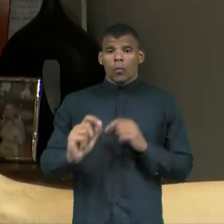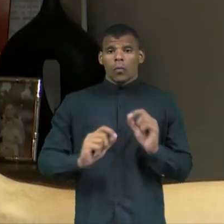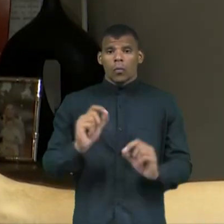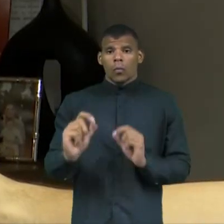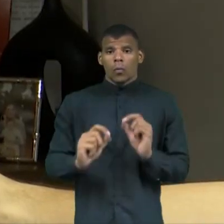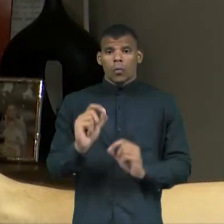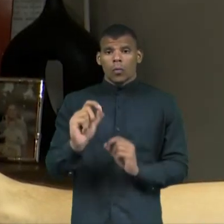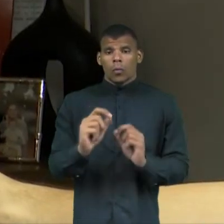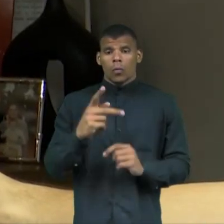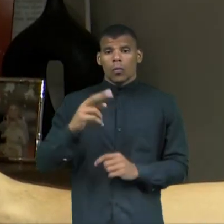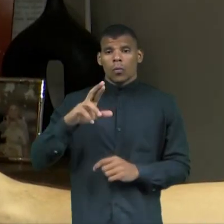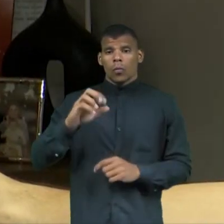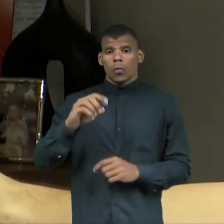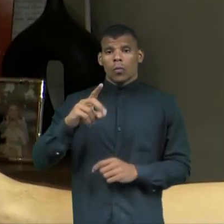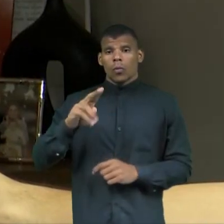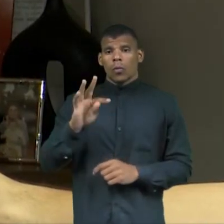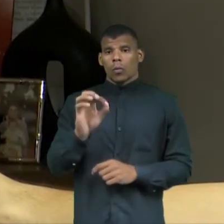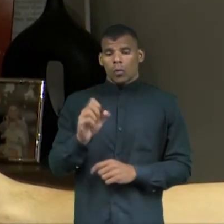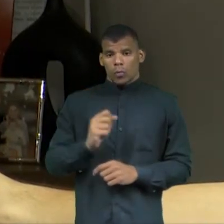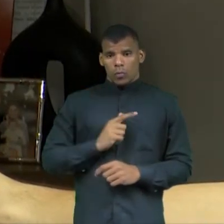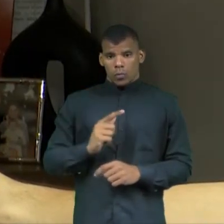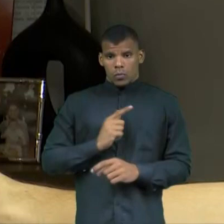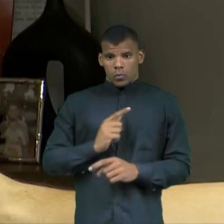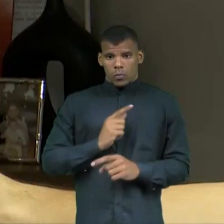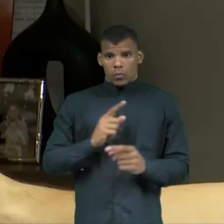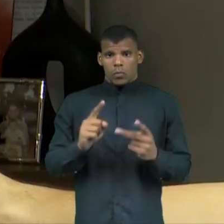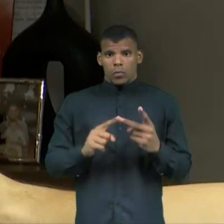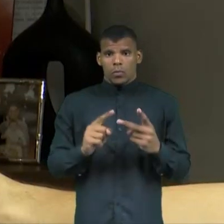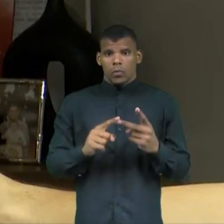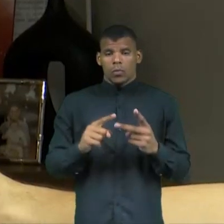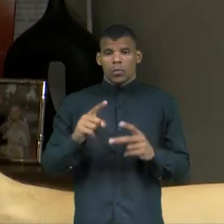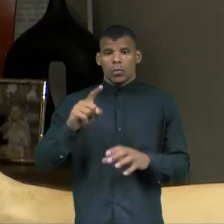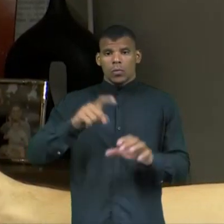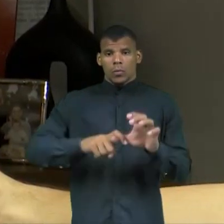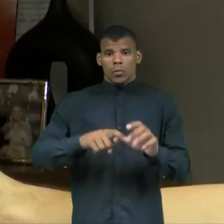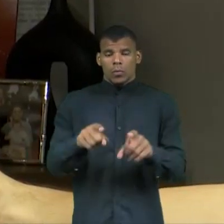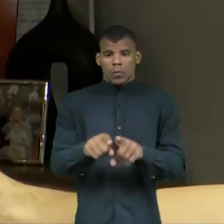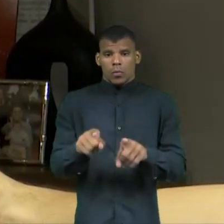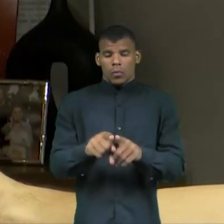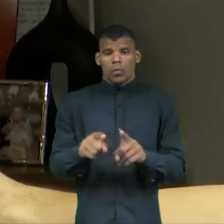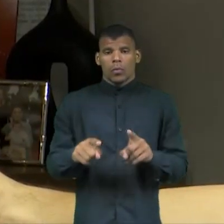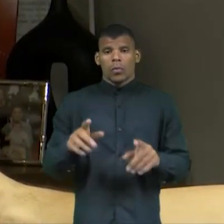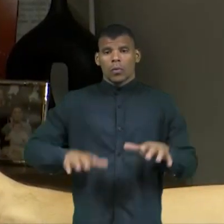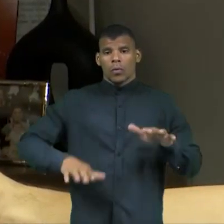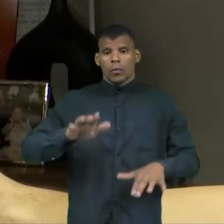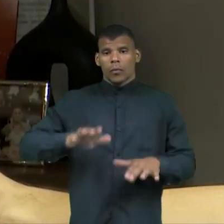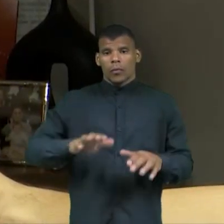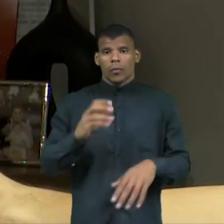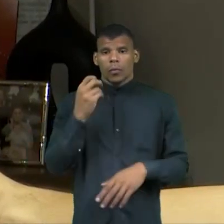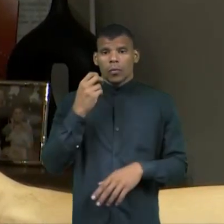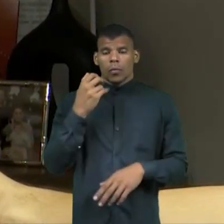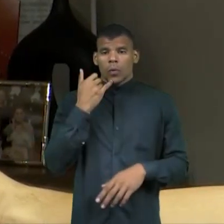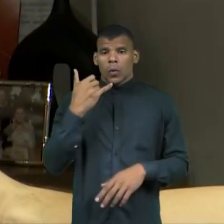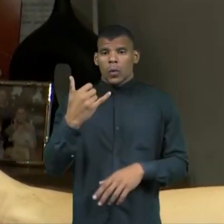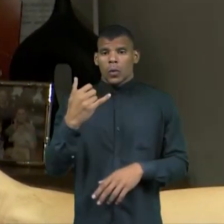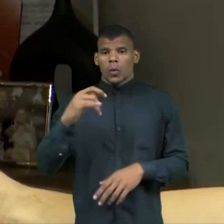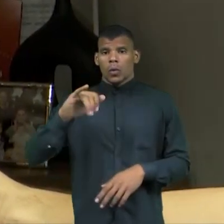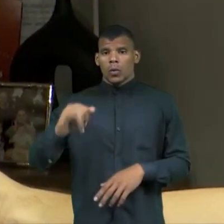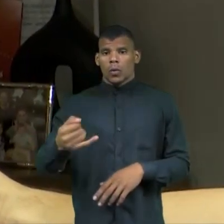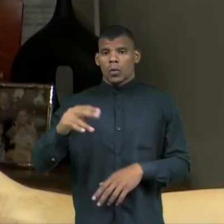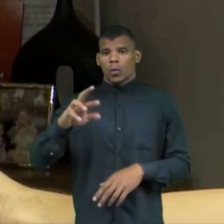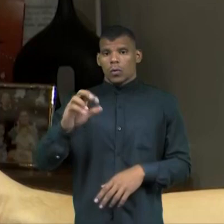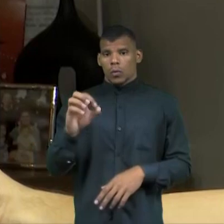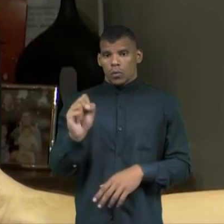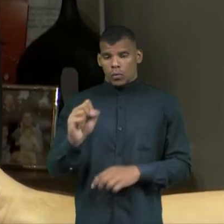esses produtos e uma facilidade ainda maior do superendividamento. Muitas vezes, por telefone, a taxa de juros ela não é muito